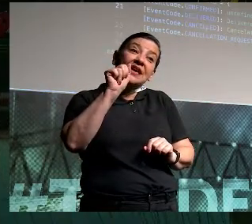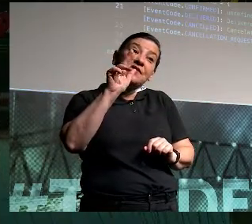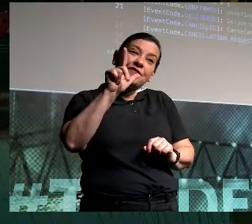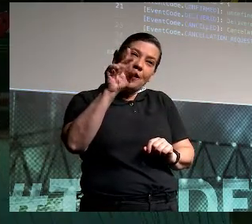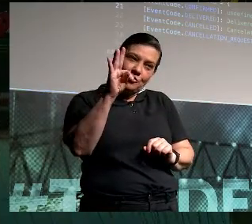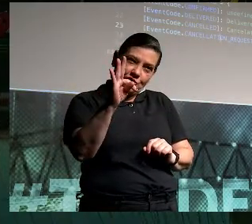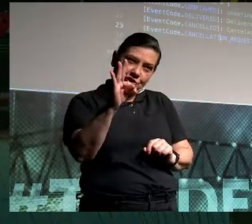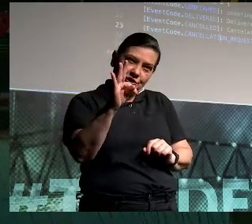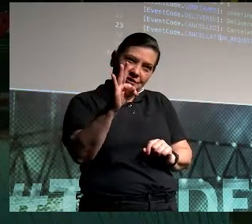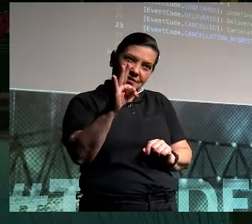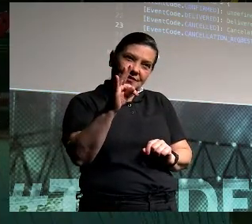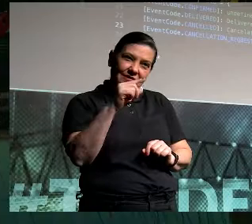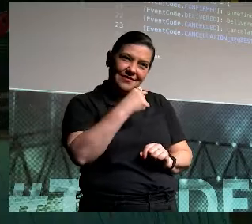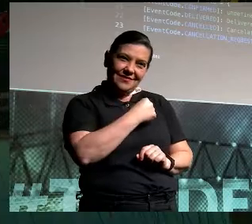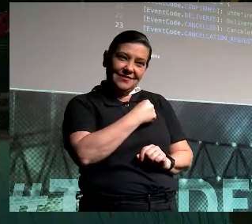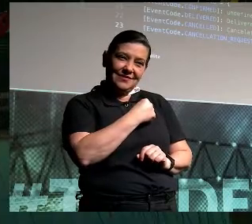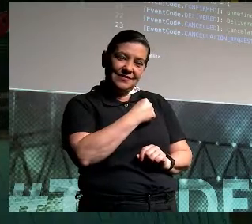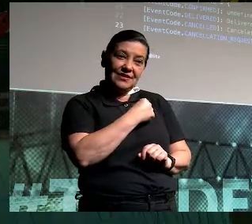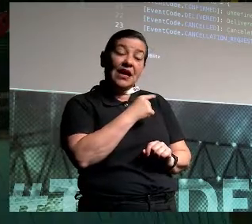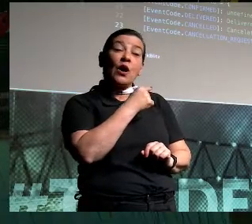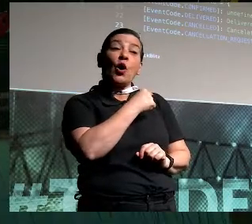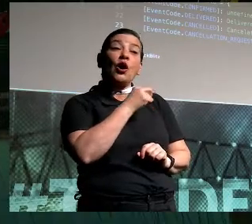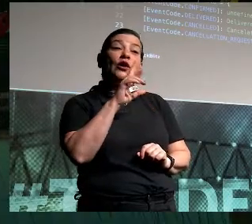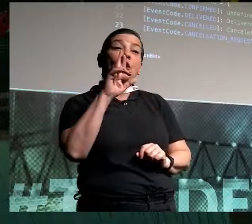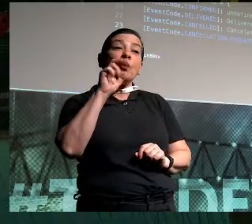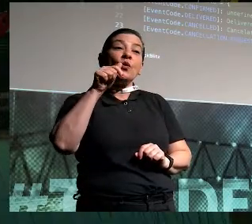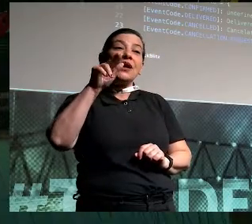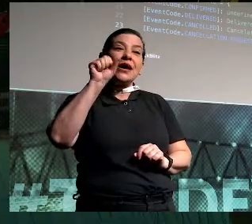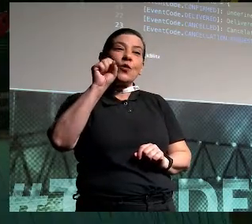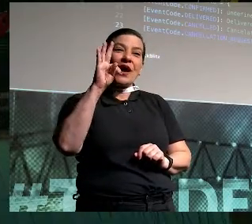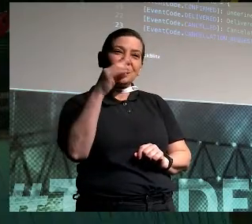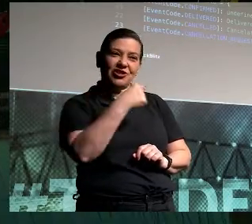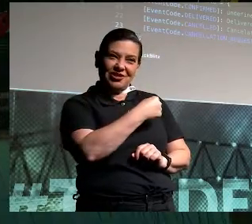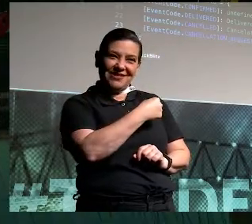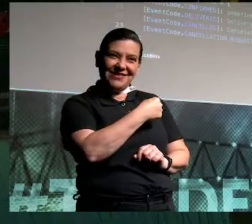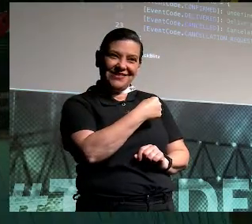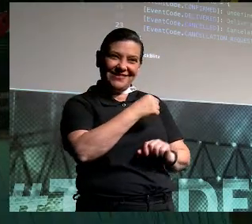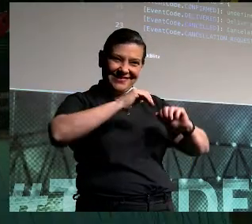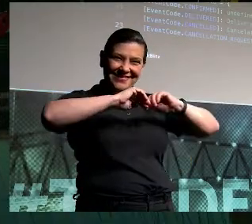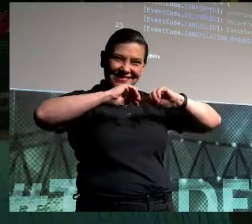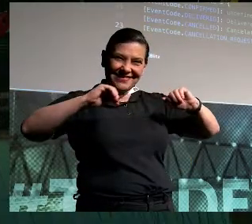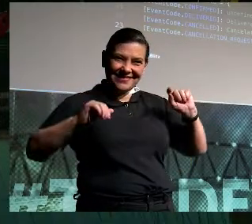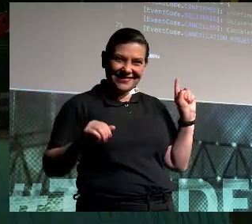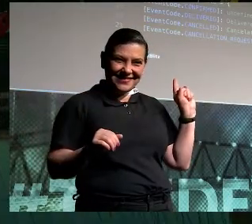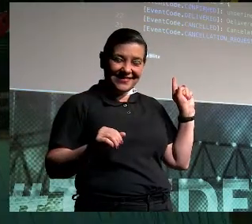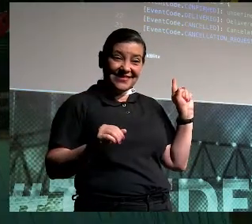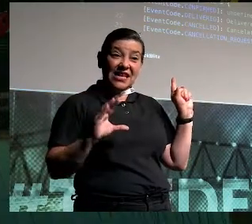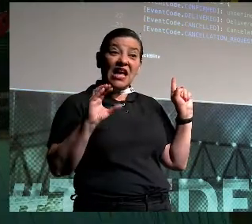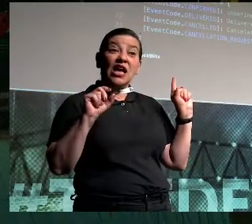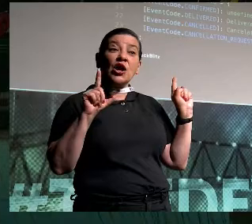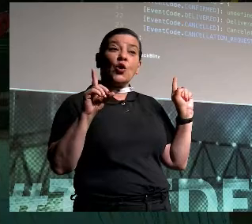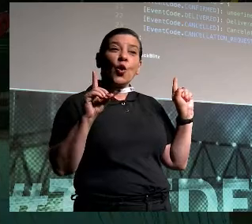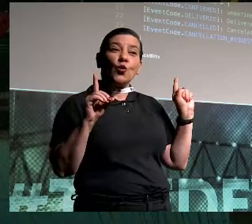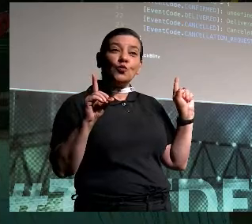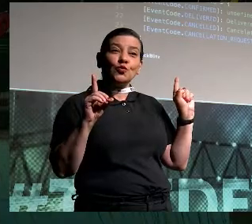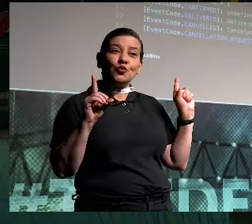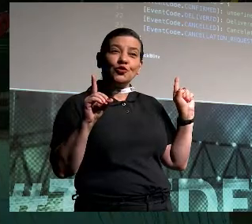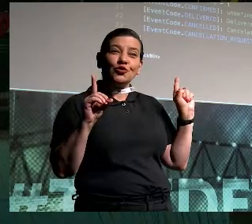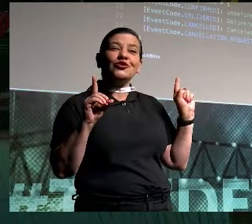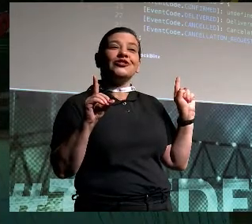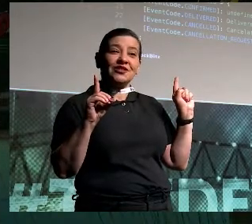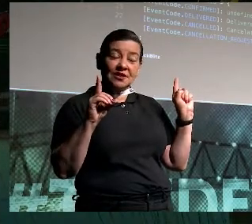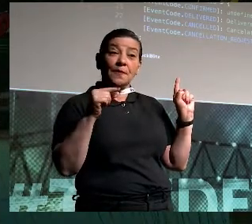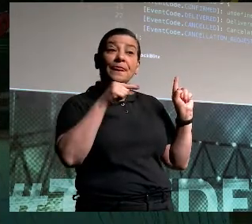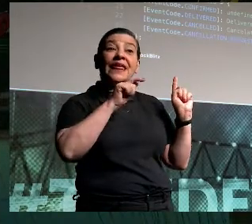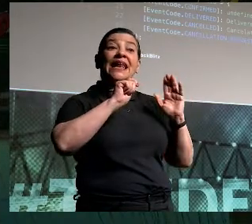cancelled e o cancellation request, ele tem esse metadata específico. E daí aqui eu estou falando, olha, se esse code aqui, ele tiver nas